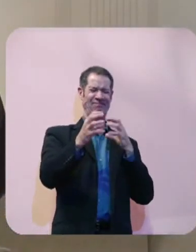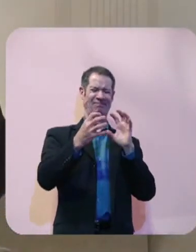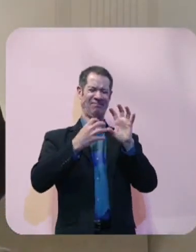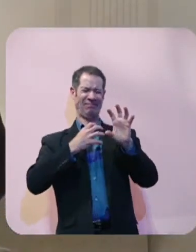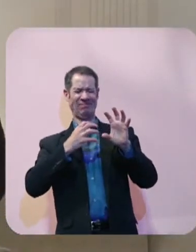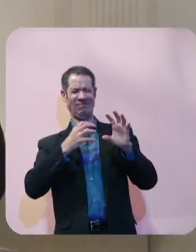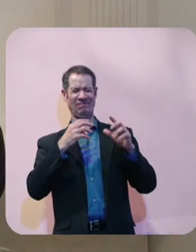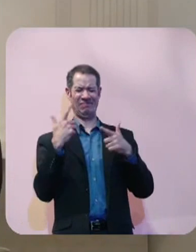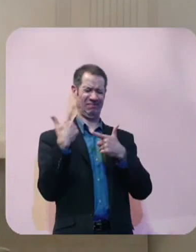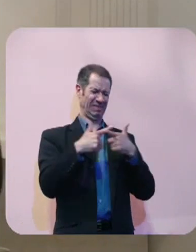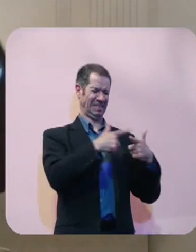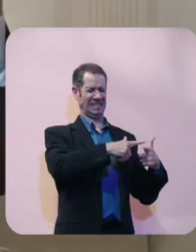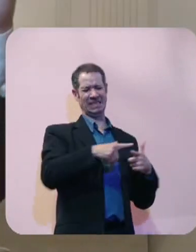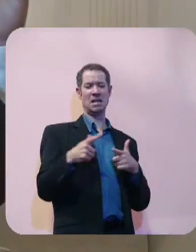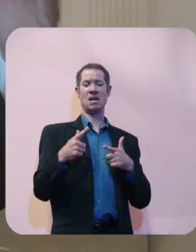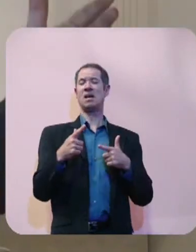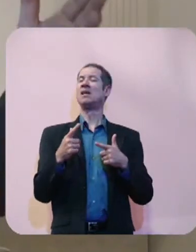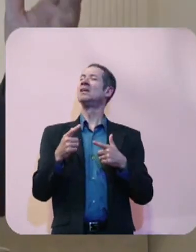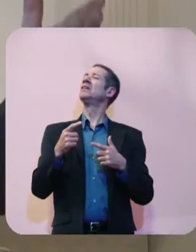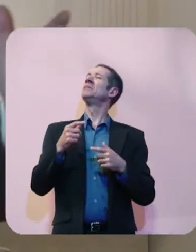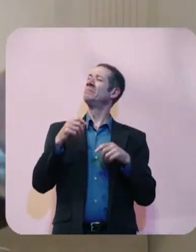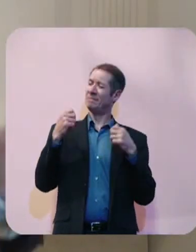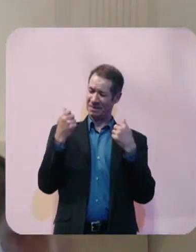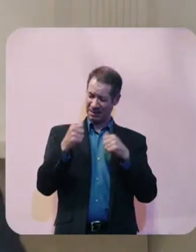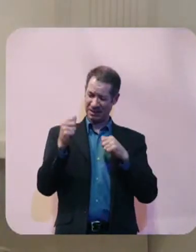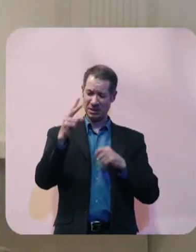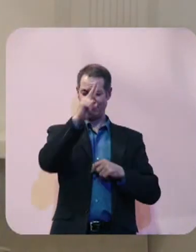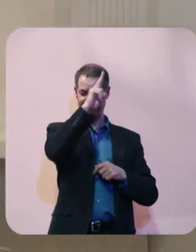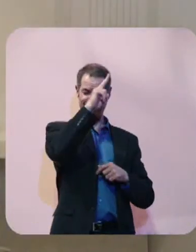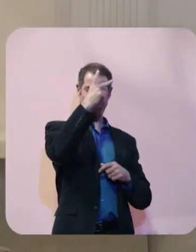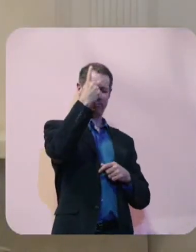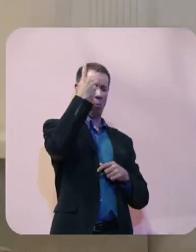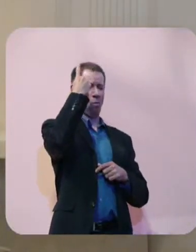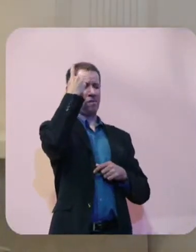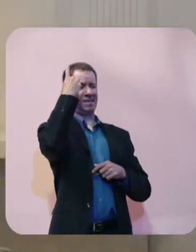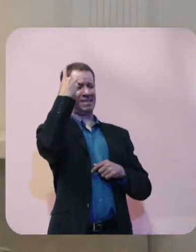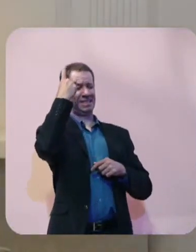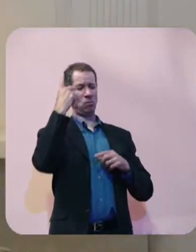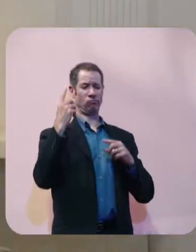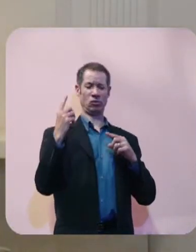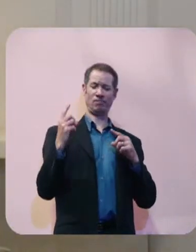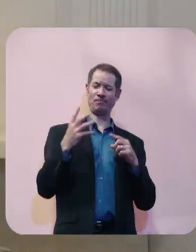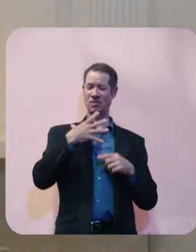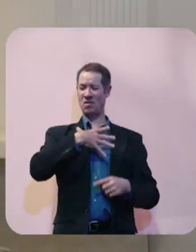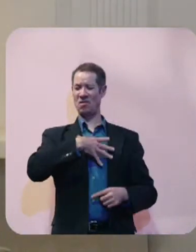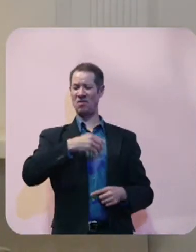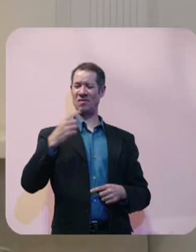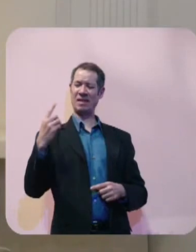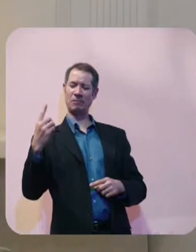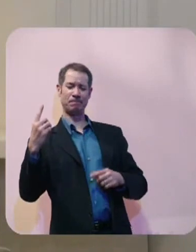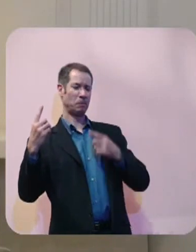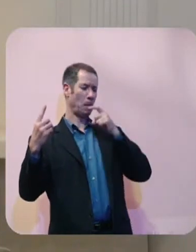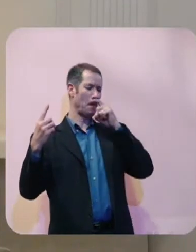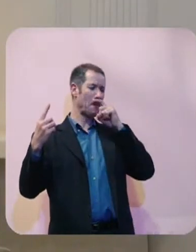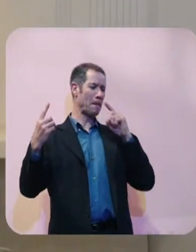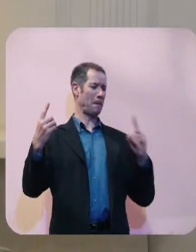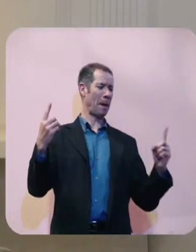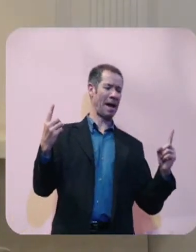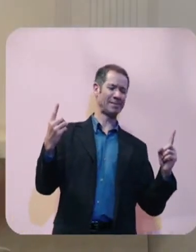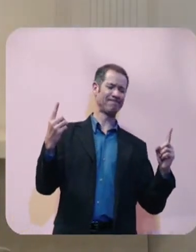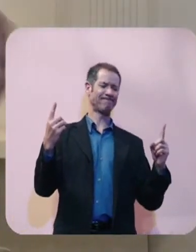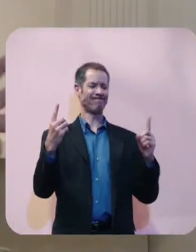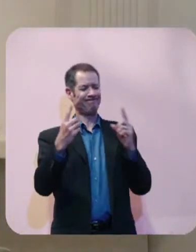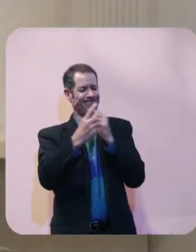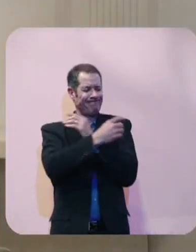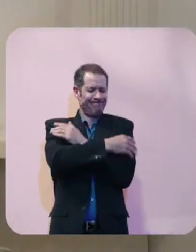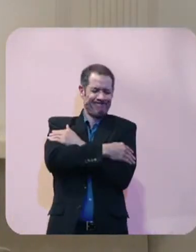da conversão de pais aos filhos e de filhos aos pais. Eu quero te pedir, Senhor, a